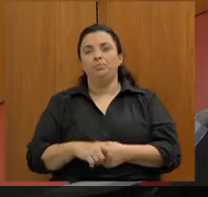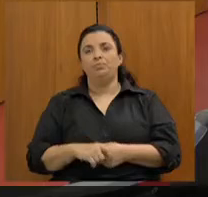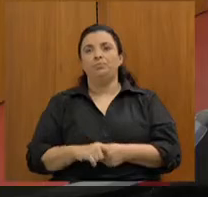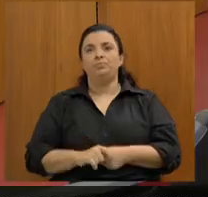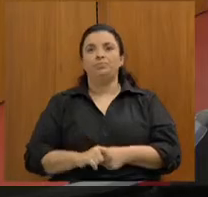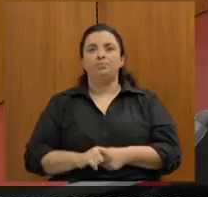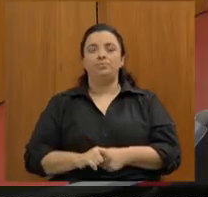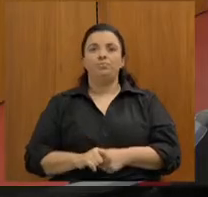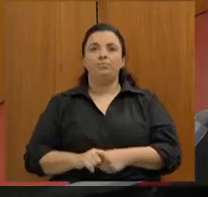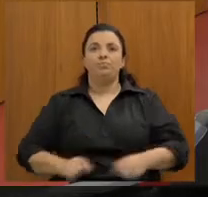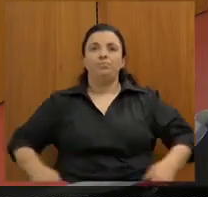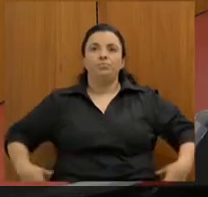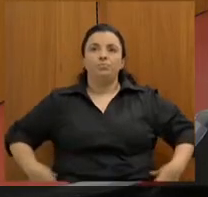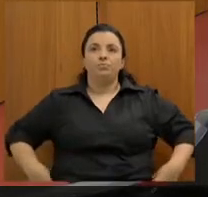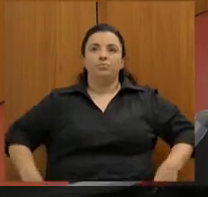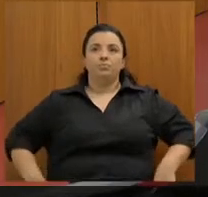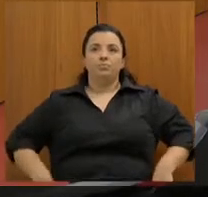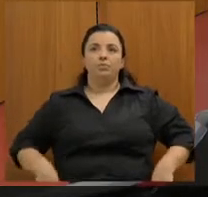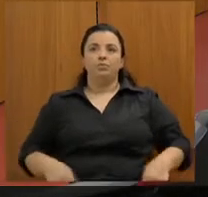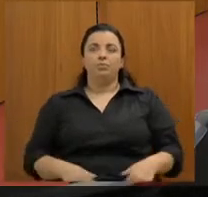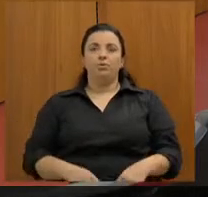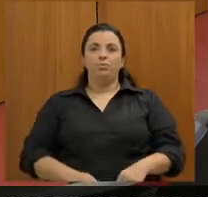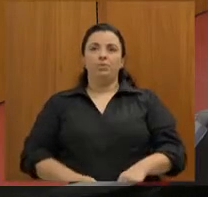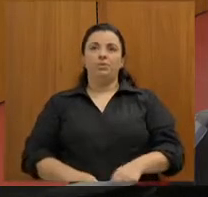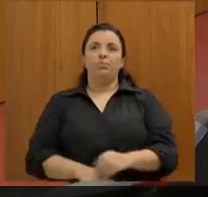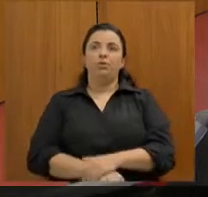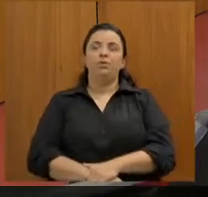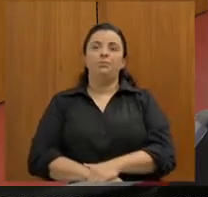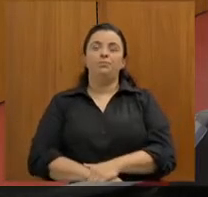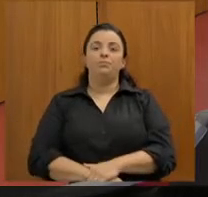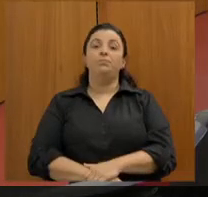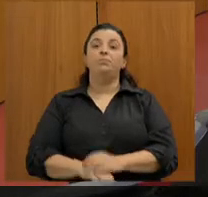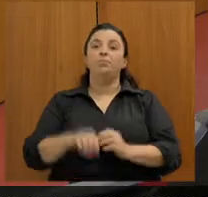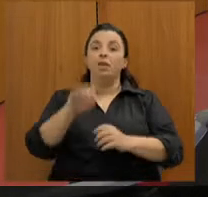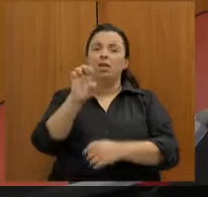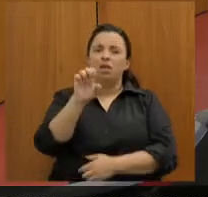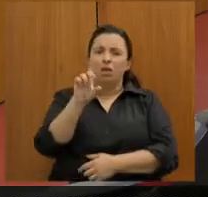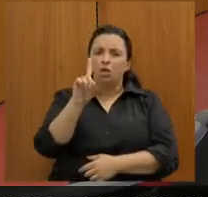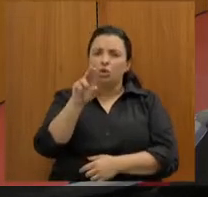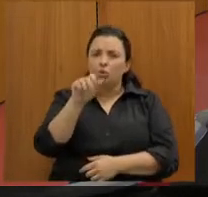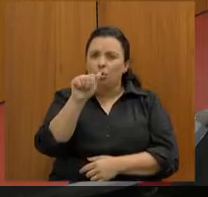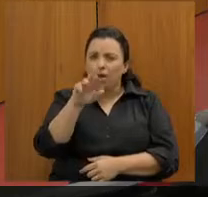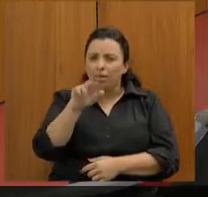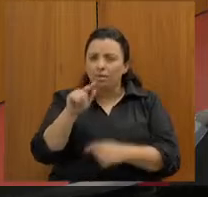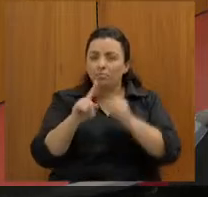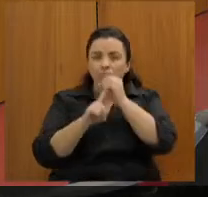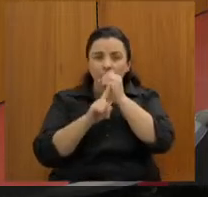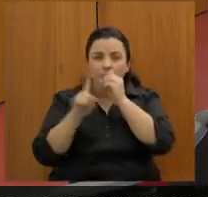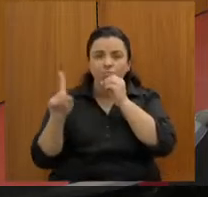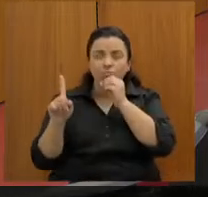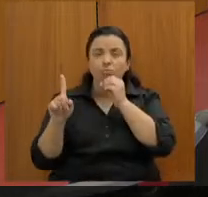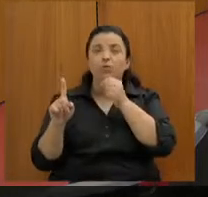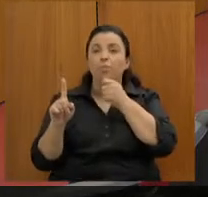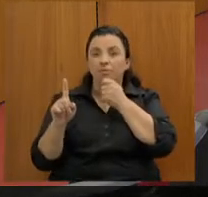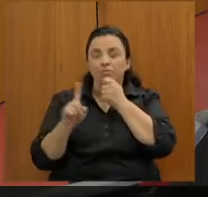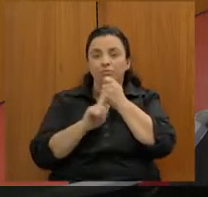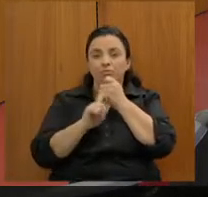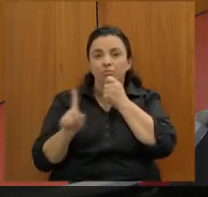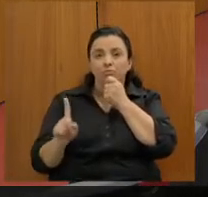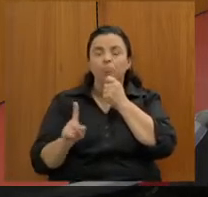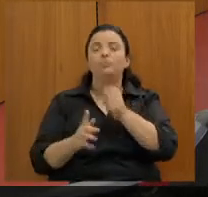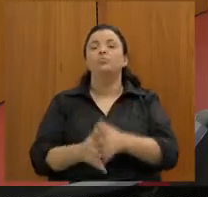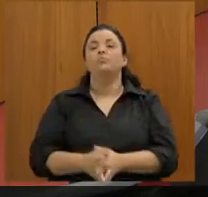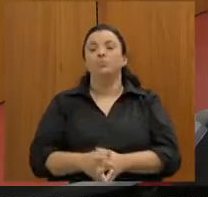E aí Oi Eduarda Pode desbloquear o seu microfone aí